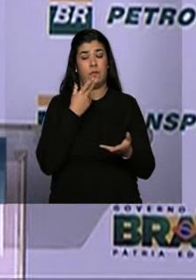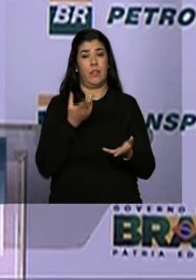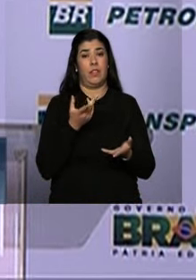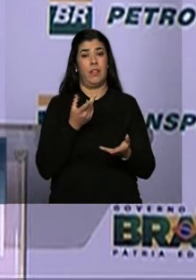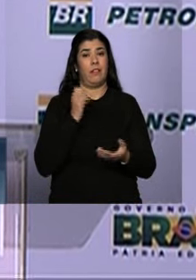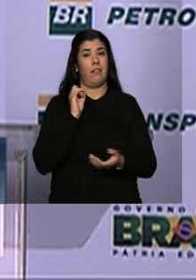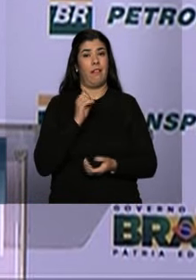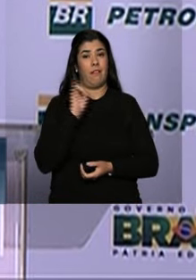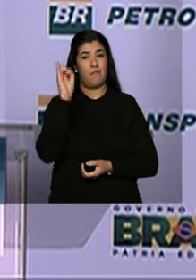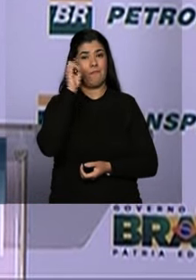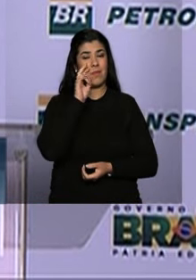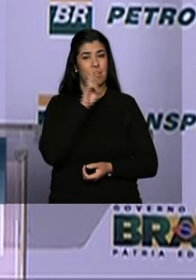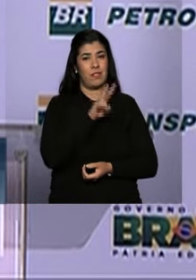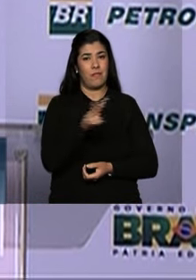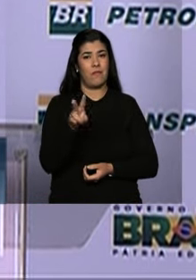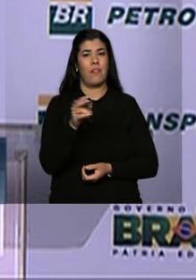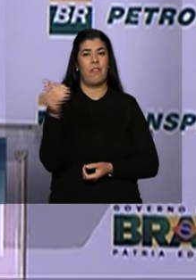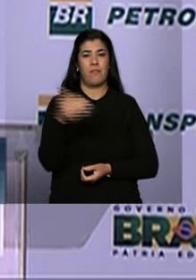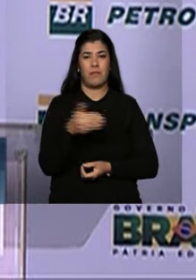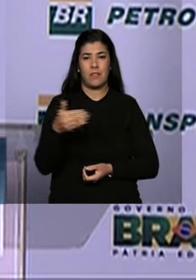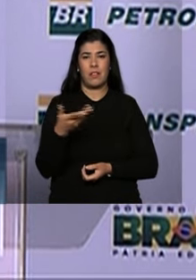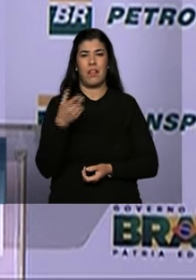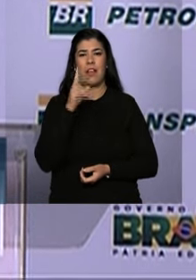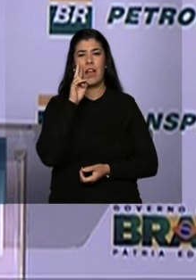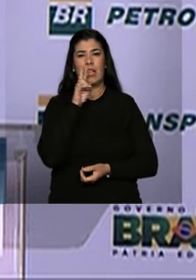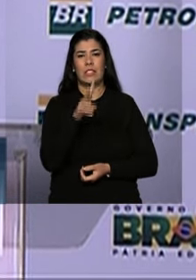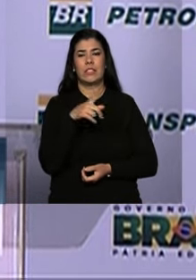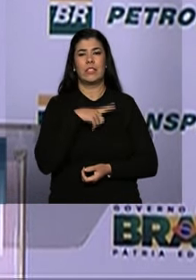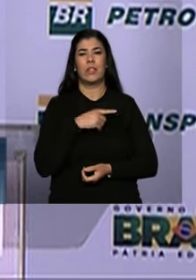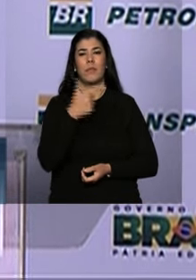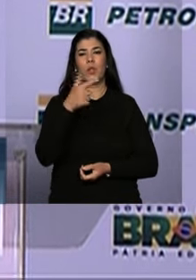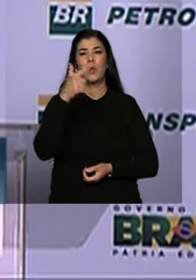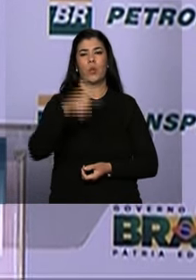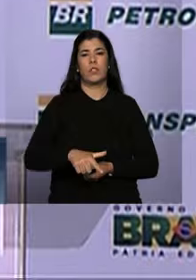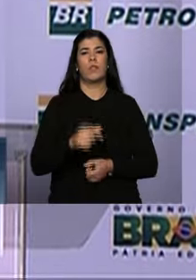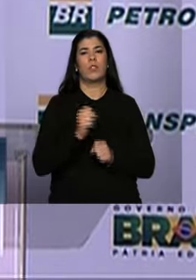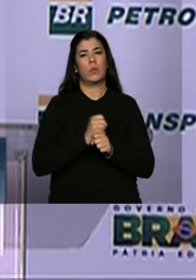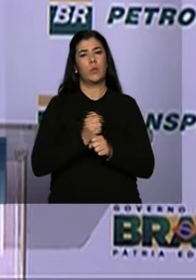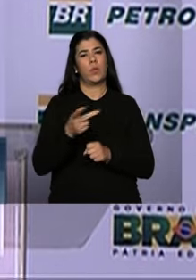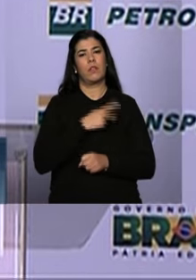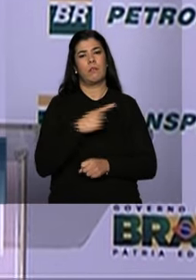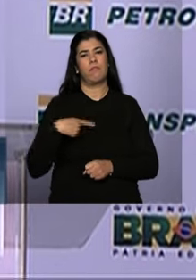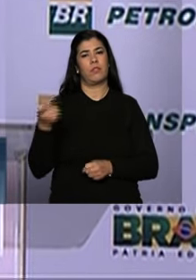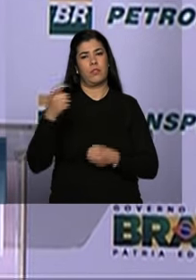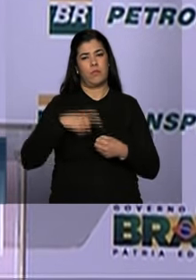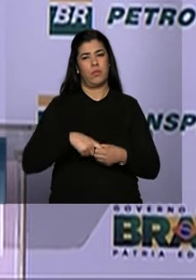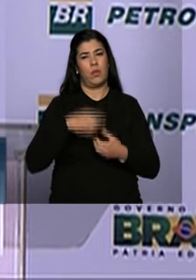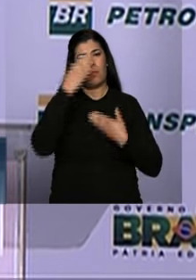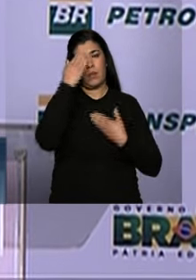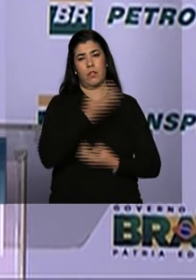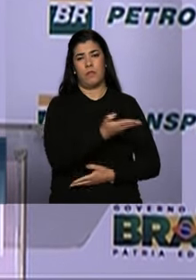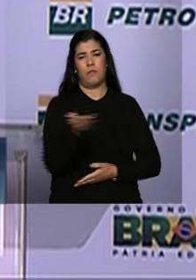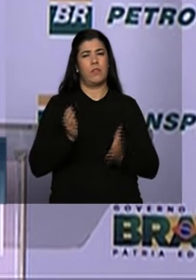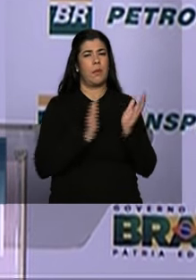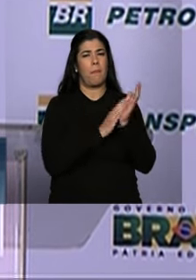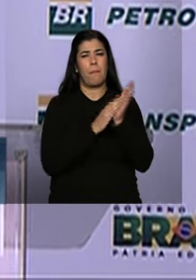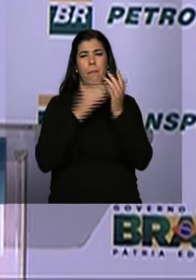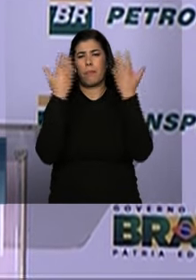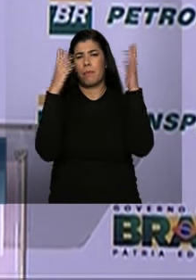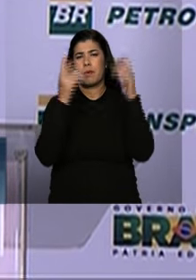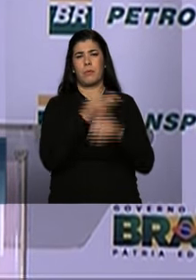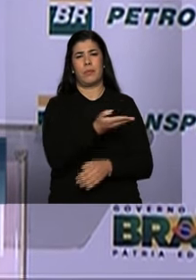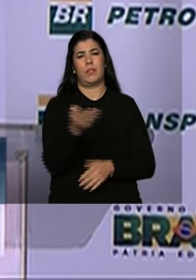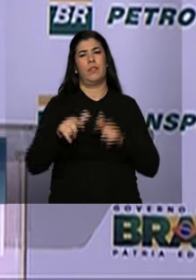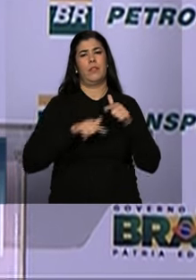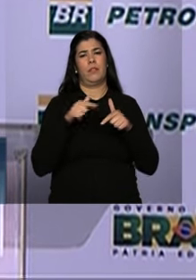vendo vocês aqui com mais frequência, mais 2 vezes esse ano ainda, né? Obrigado a todos e parabéns pelo trabalho desenvolvido por